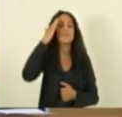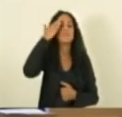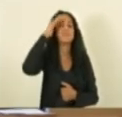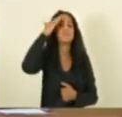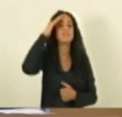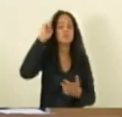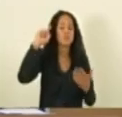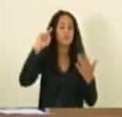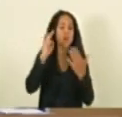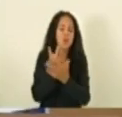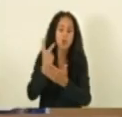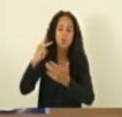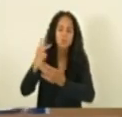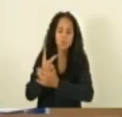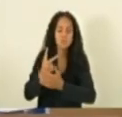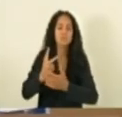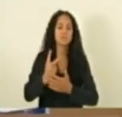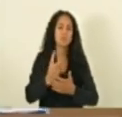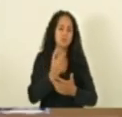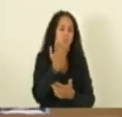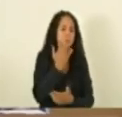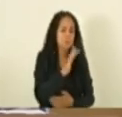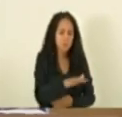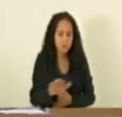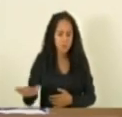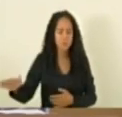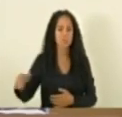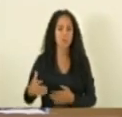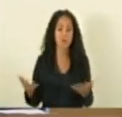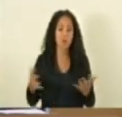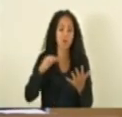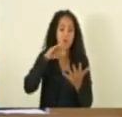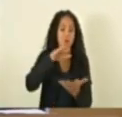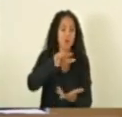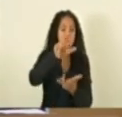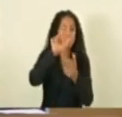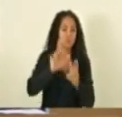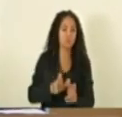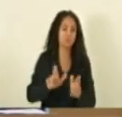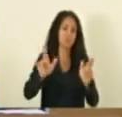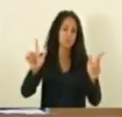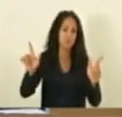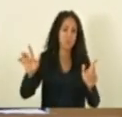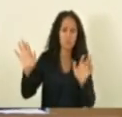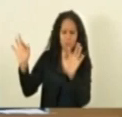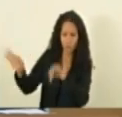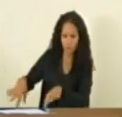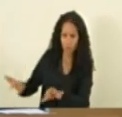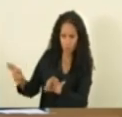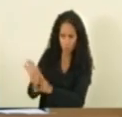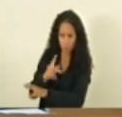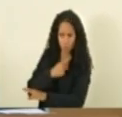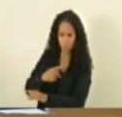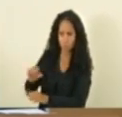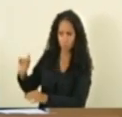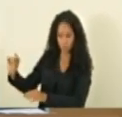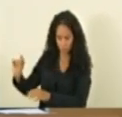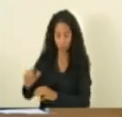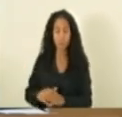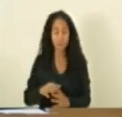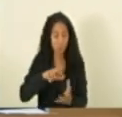entendimento do que está acontecendo com as nossas crianças. Nós estamos vivendo um mundo diferente, já terminando, senhor presidente, um